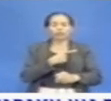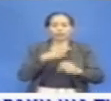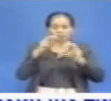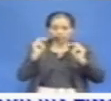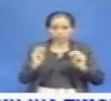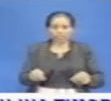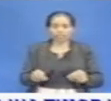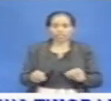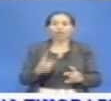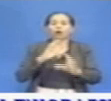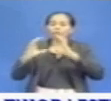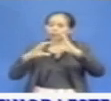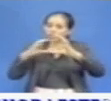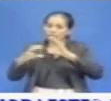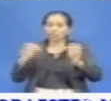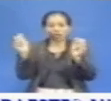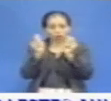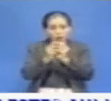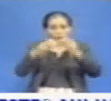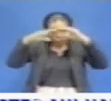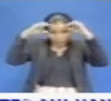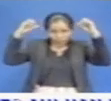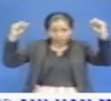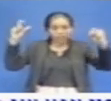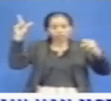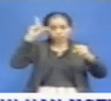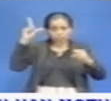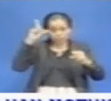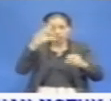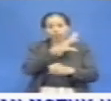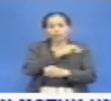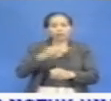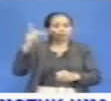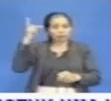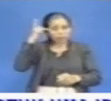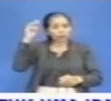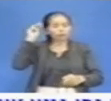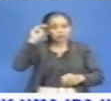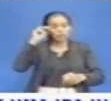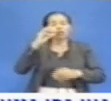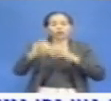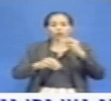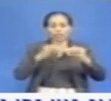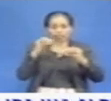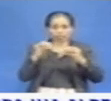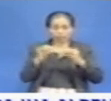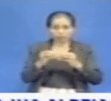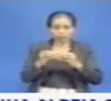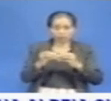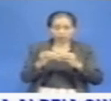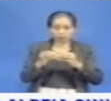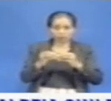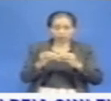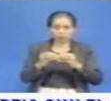da República, no Primeiro-Ministro, quando a composição foi